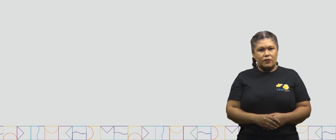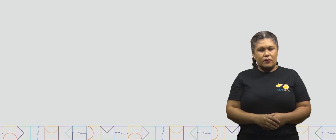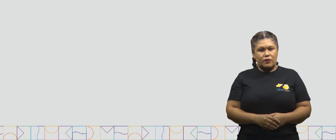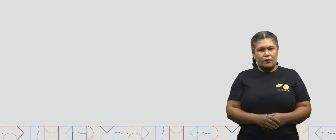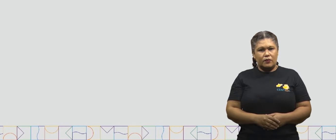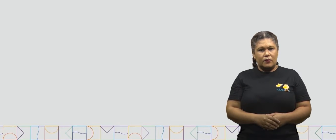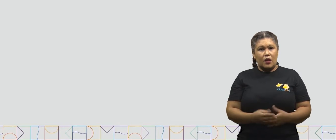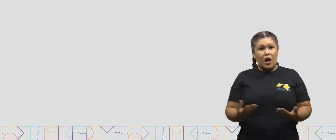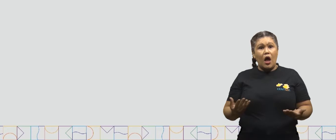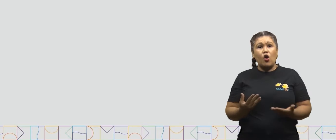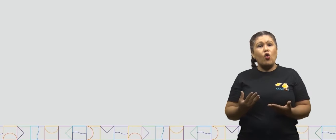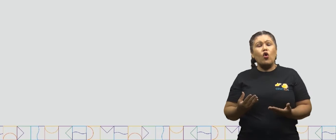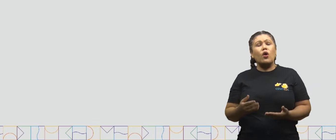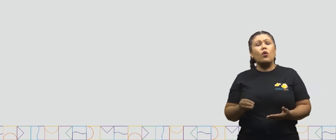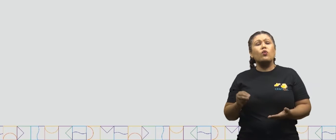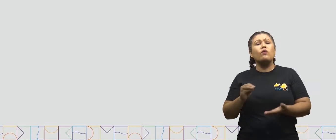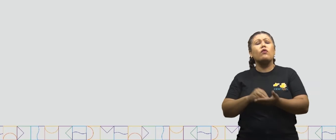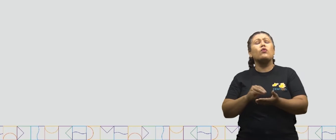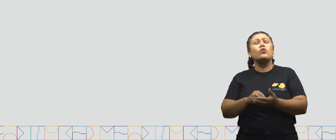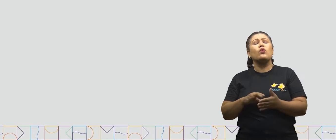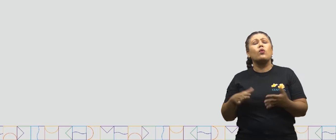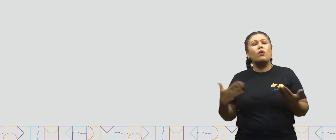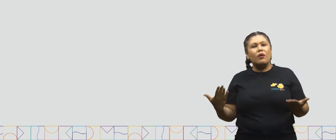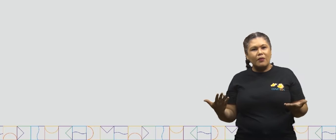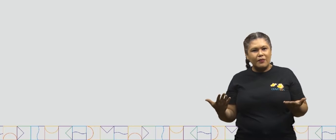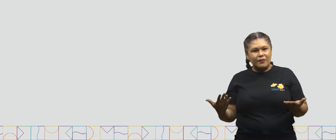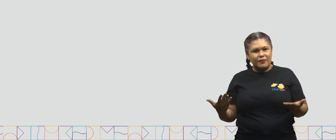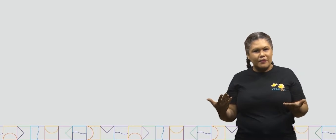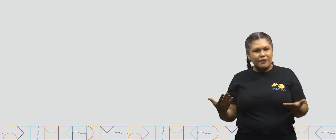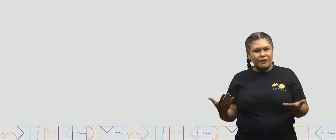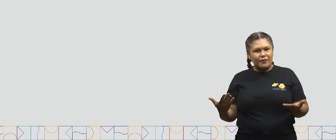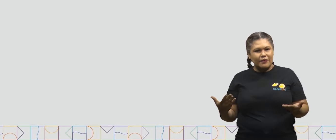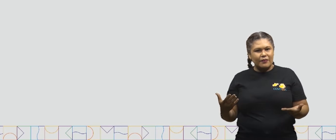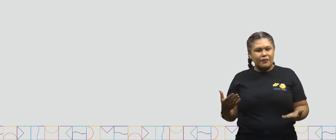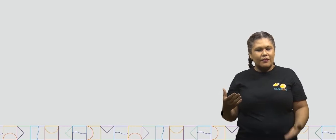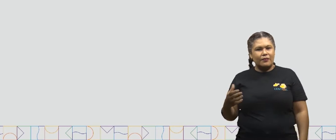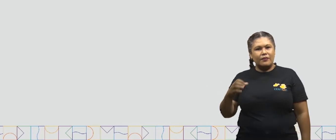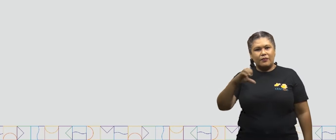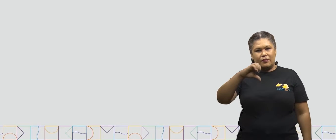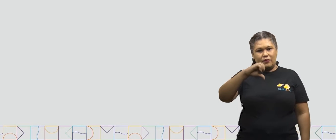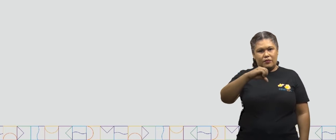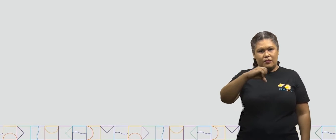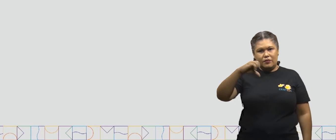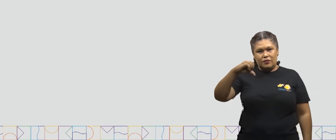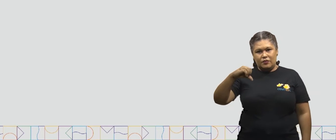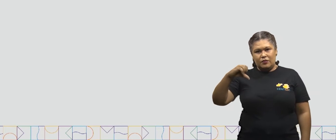usar. Qual foi o número mesmo que sobrou? Isso, foi o número